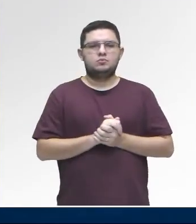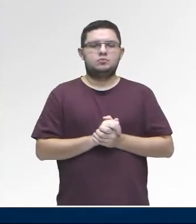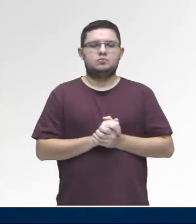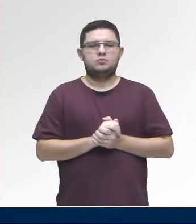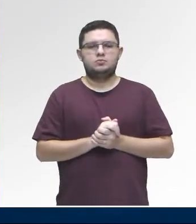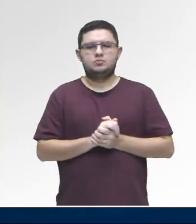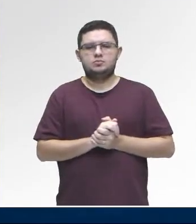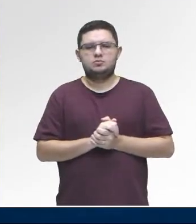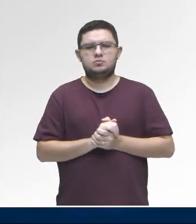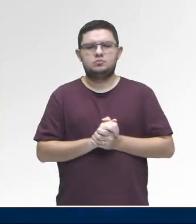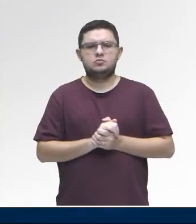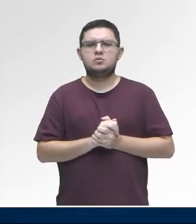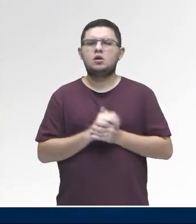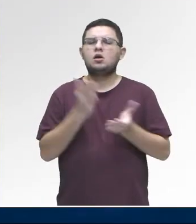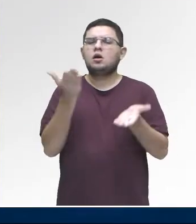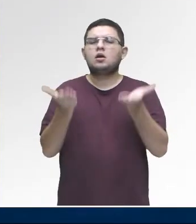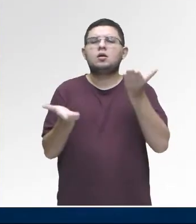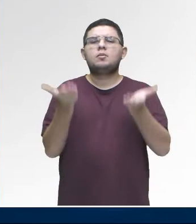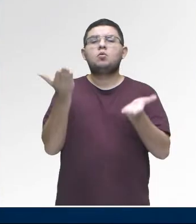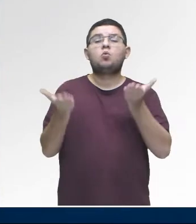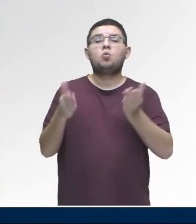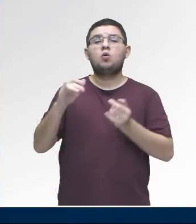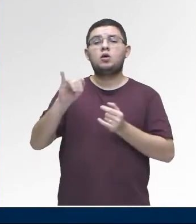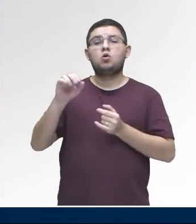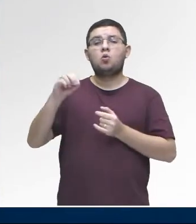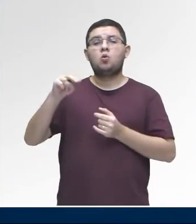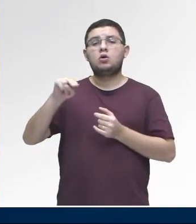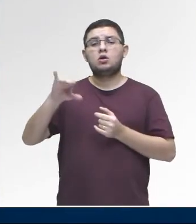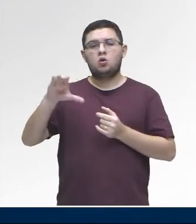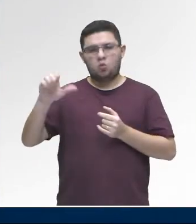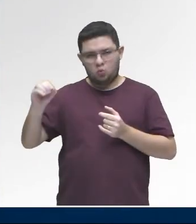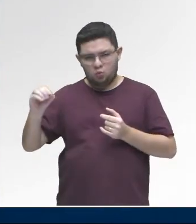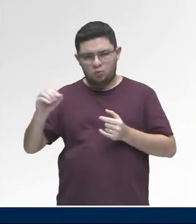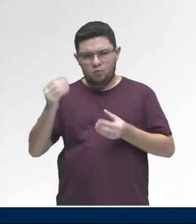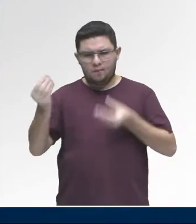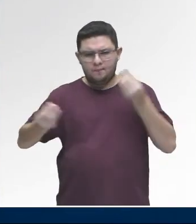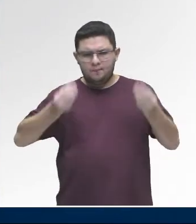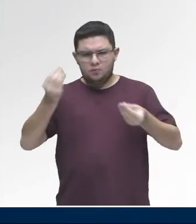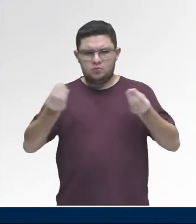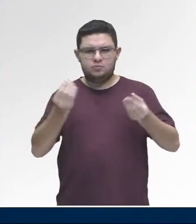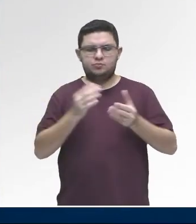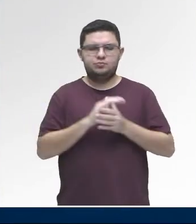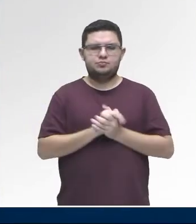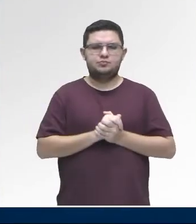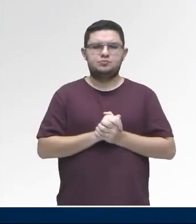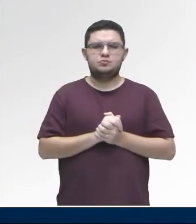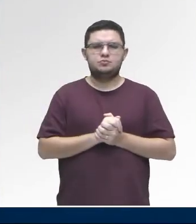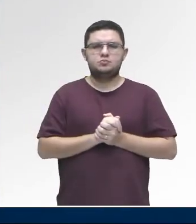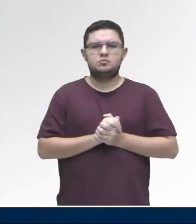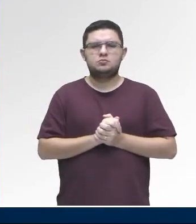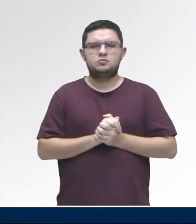O equilíbrio iônico, ele vai ocorrer com